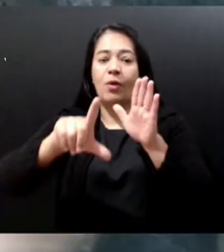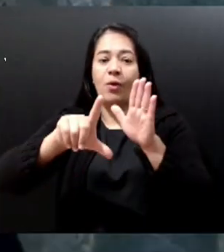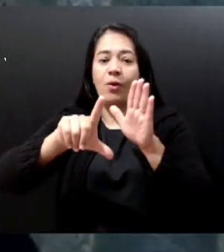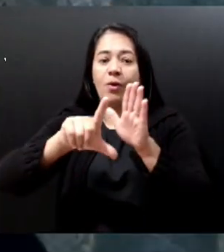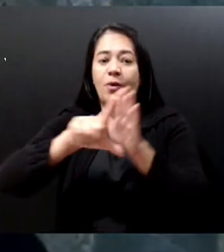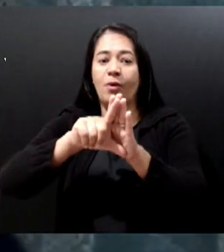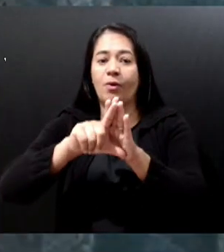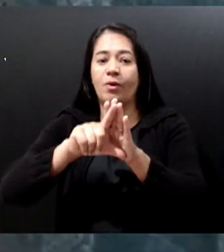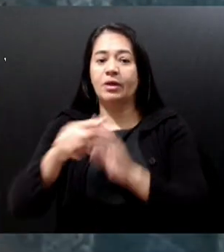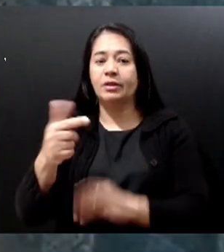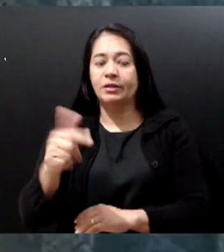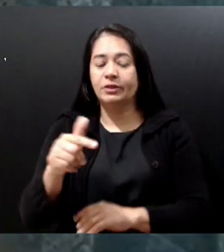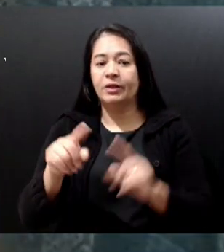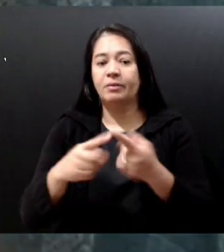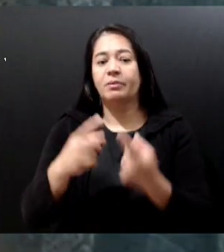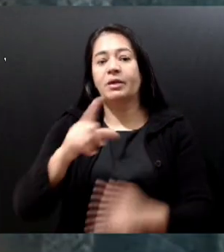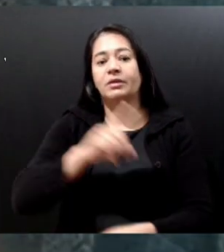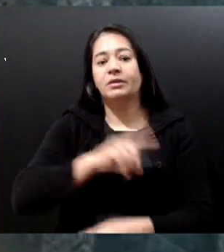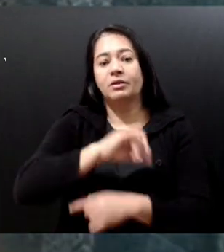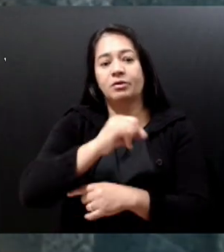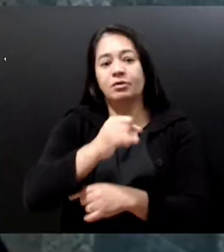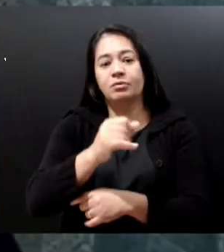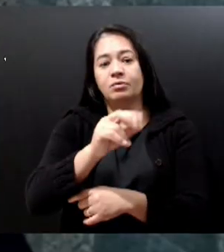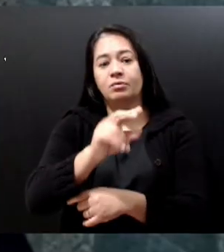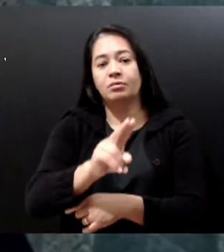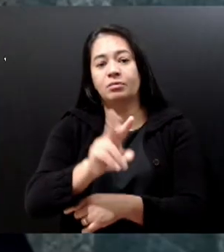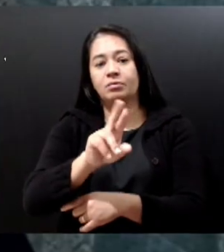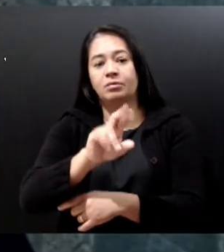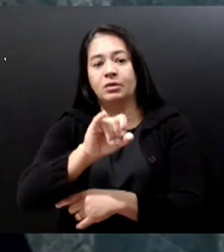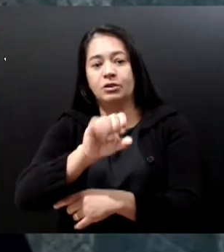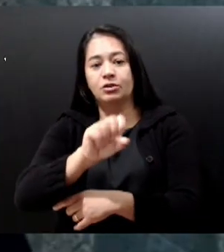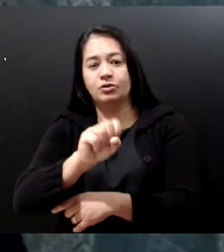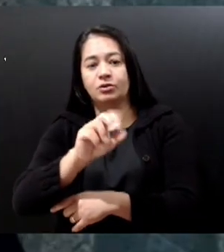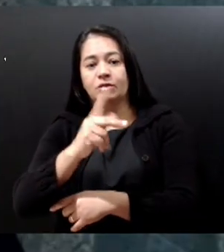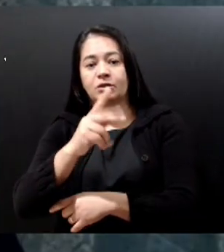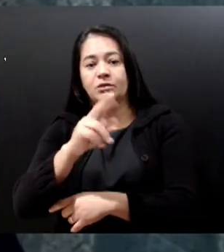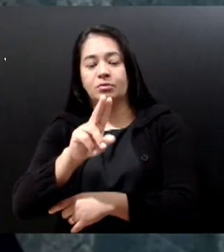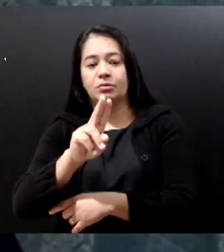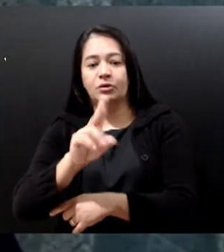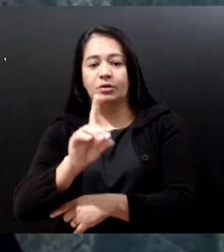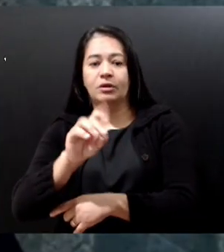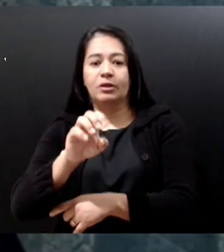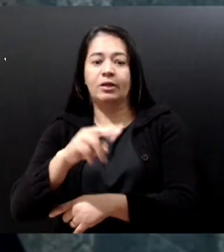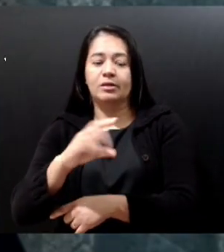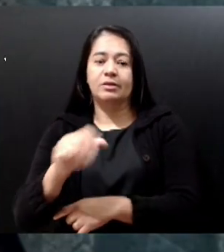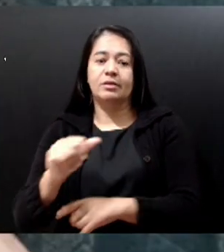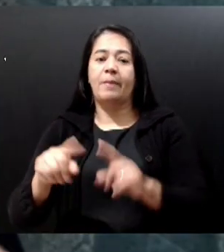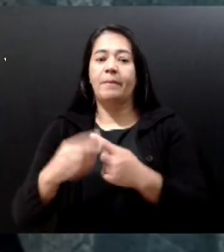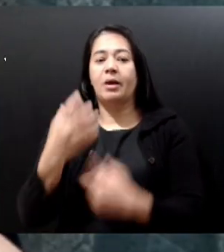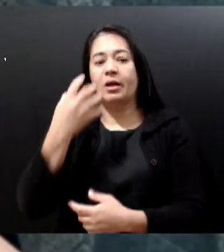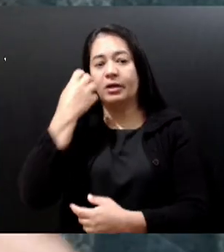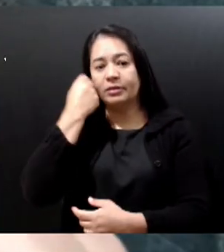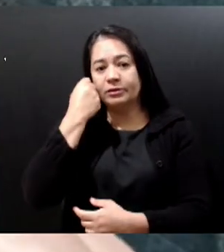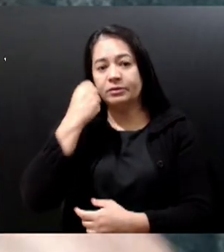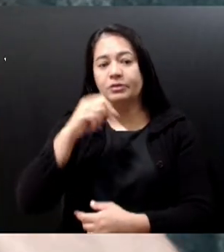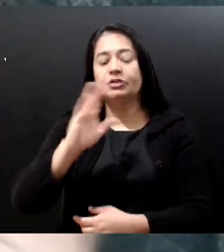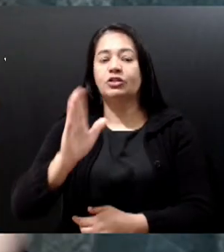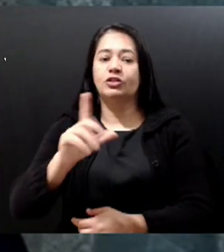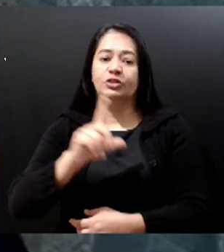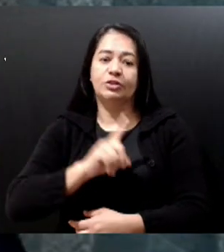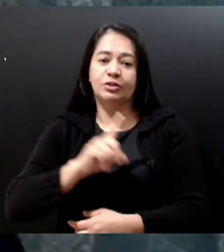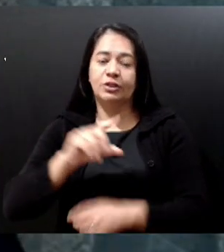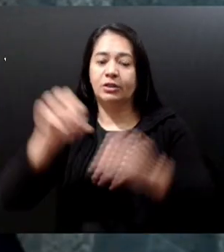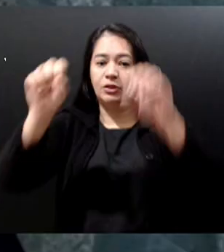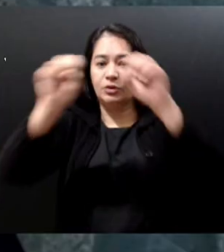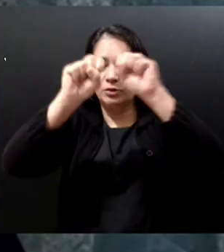isso. Na adoção, você já tem nos tribunais perceberam que